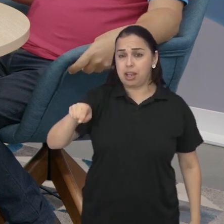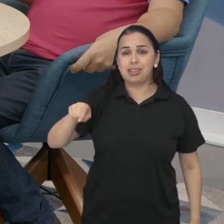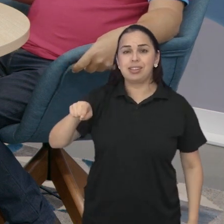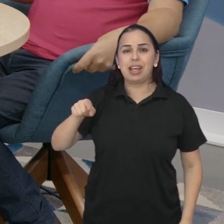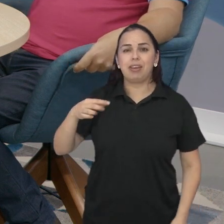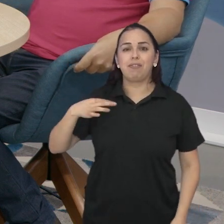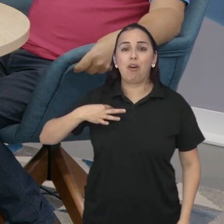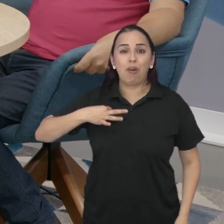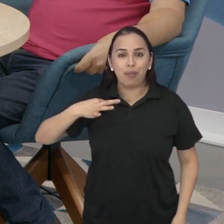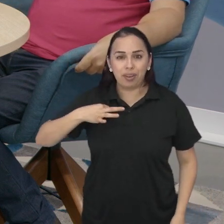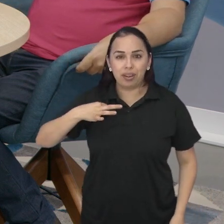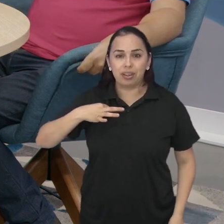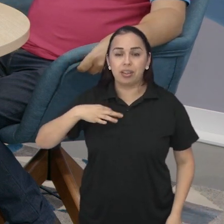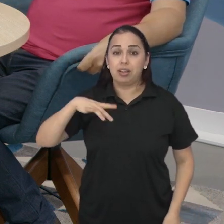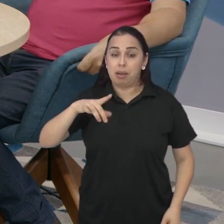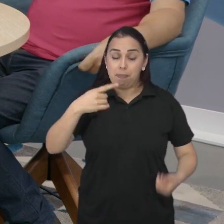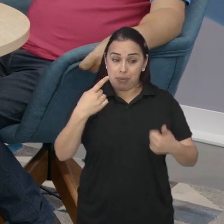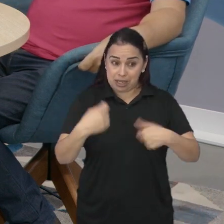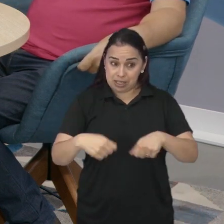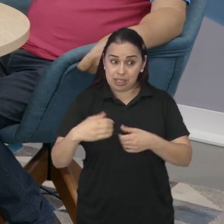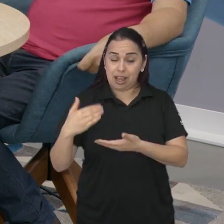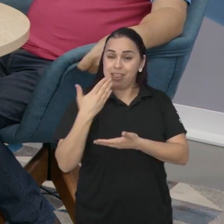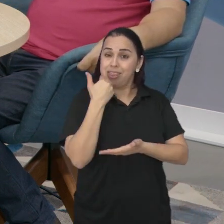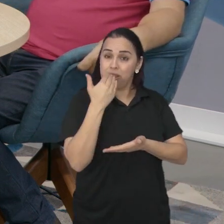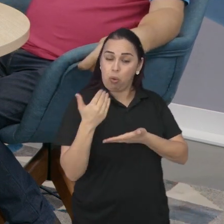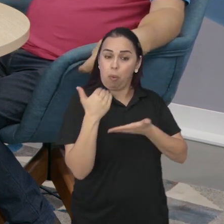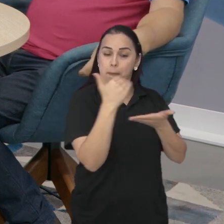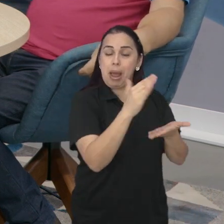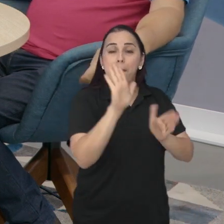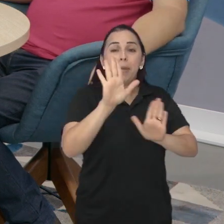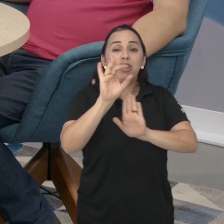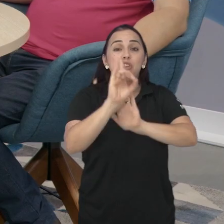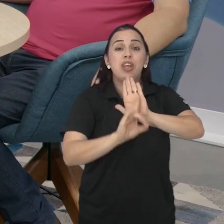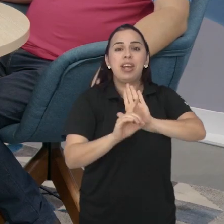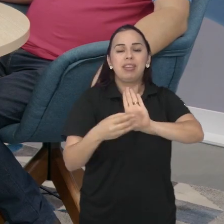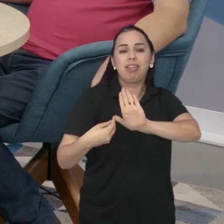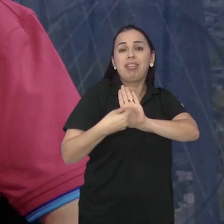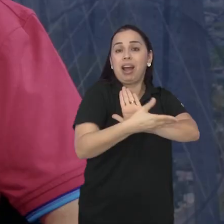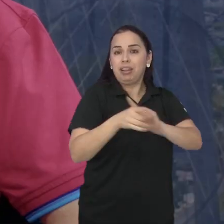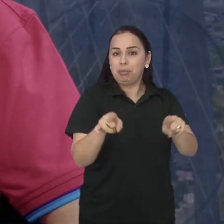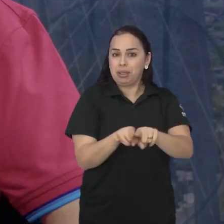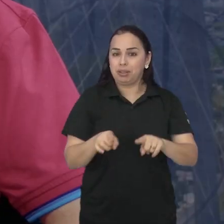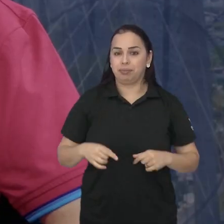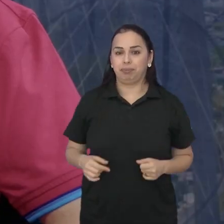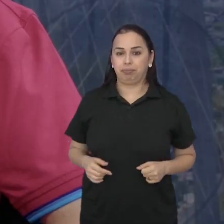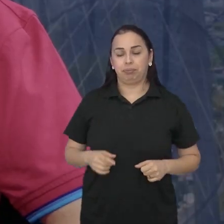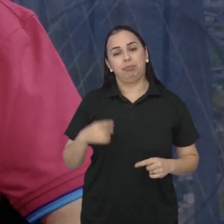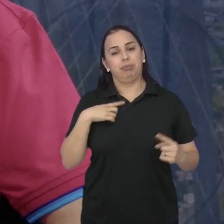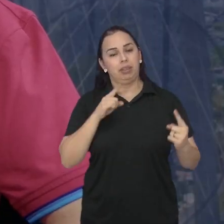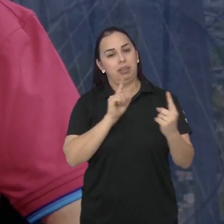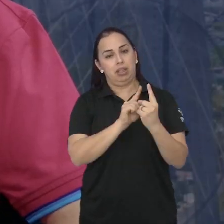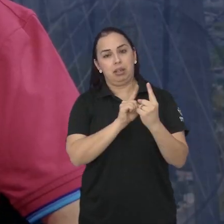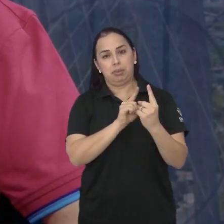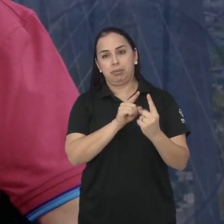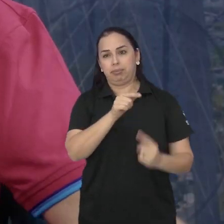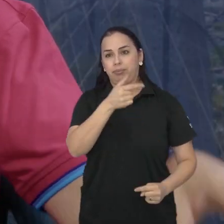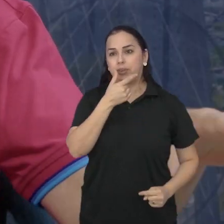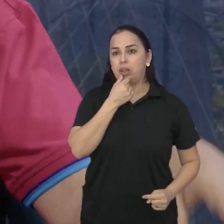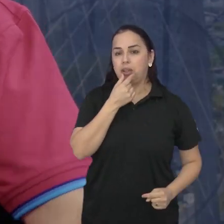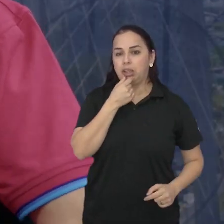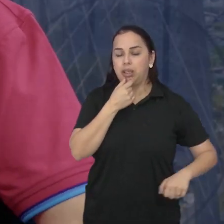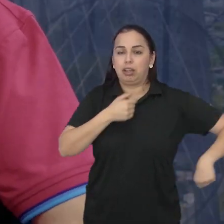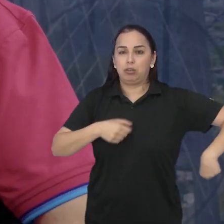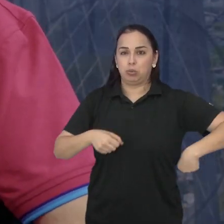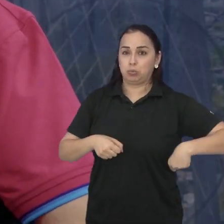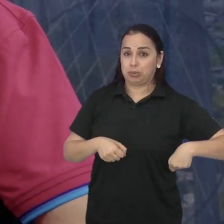também que tem que chegar o direito a esta população. Um dia, atendendo um senhor aqui, na população em situação de rua, ele estava com um carrinho